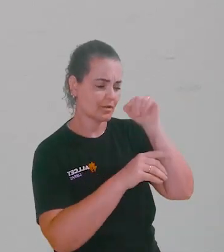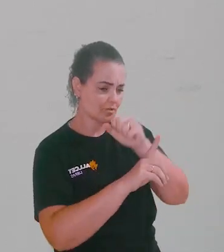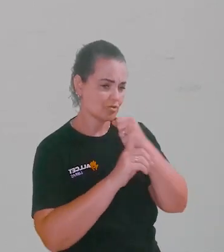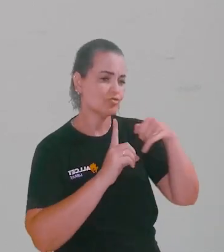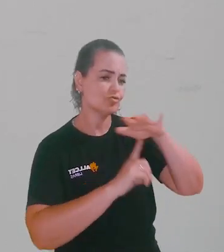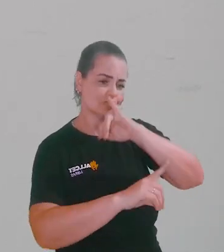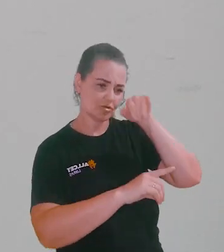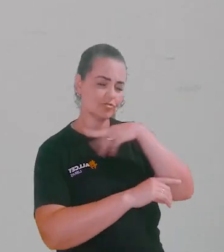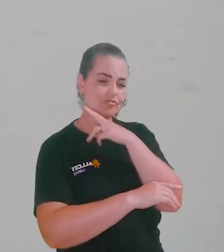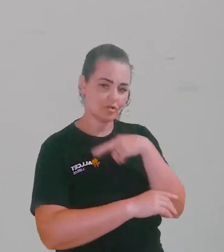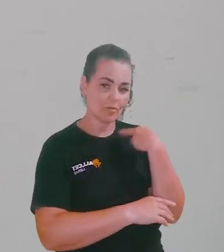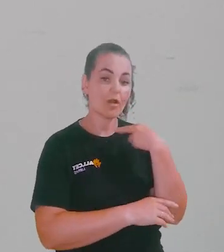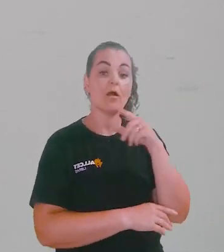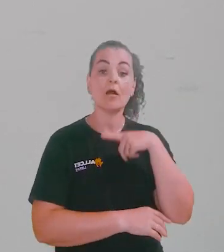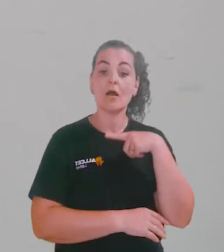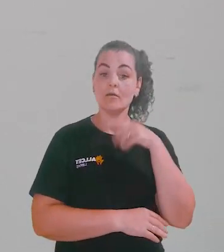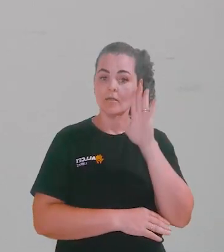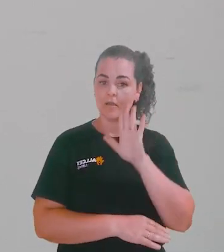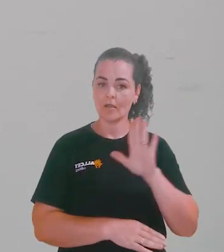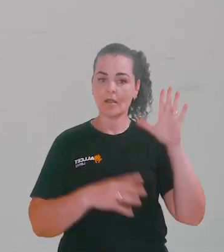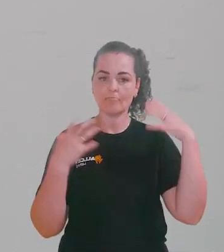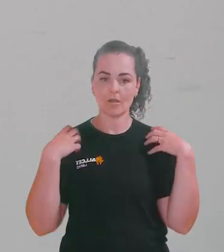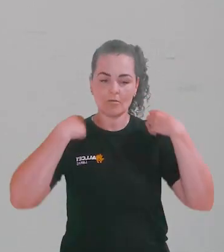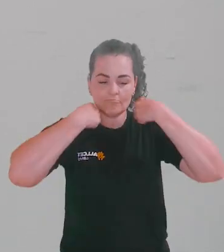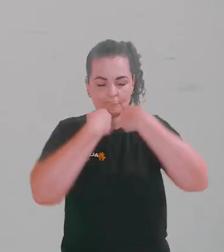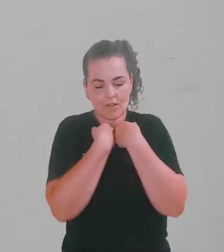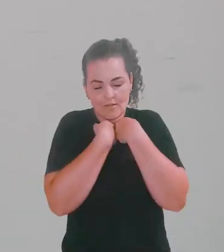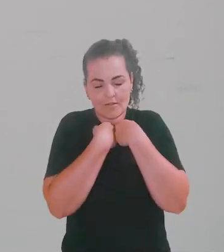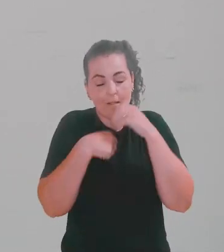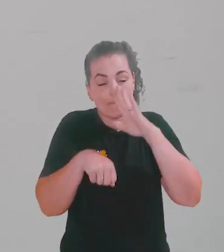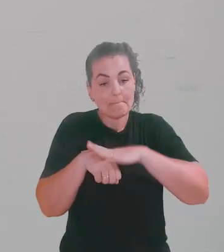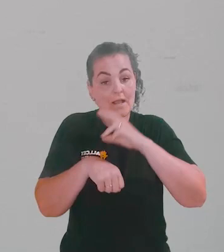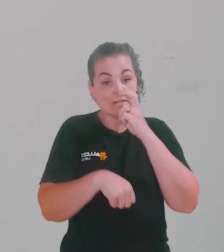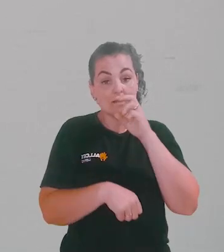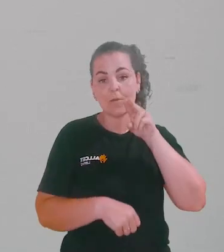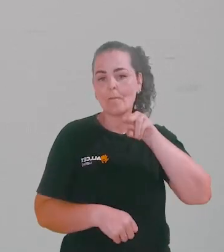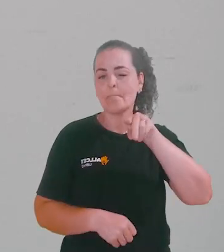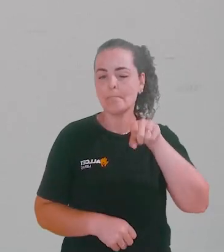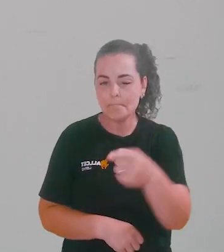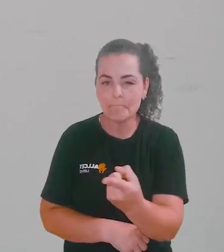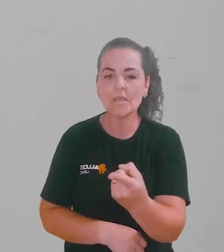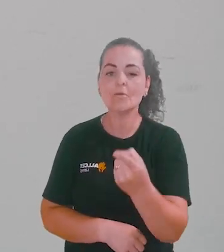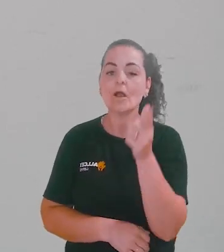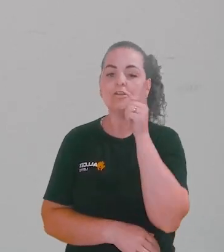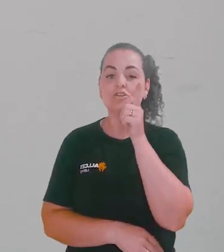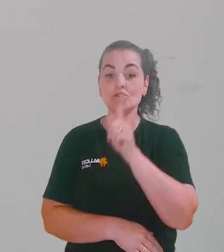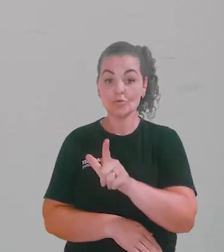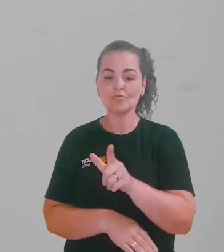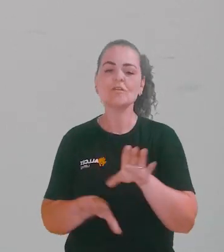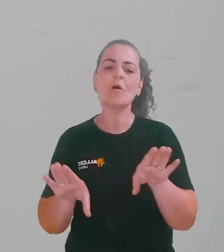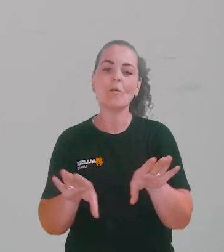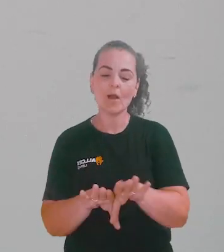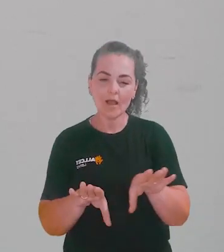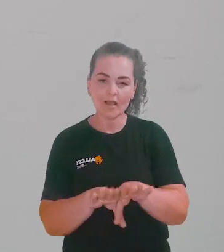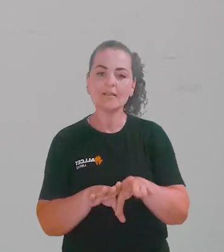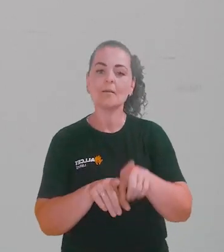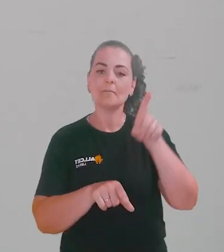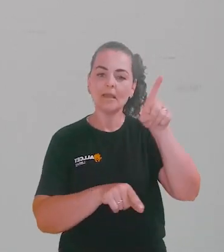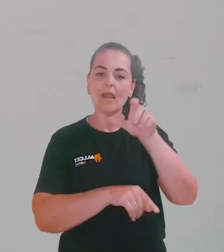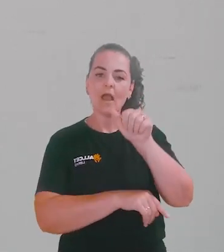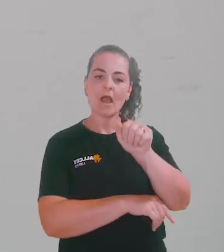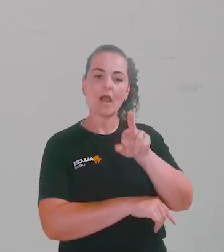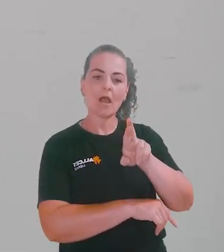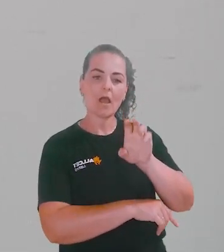social aqui de Jaraguá do Sul. A gente teve campanha do agasalho, que arrecadou mais de 5 mil peças, crianças. A gente teve plantio de árvores na arena